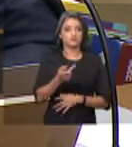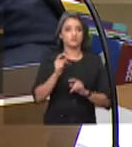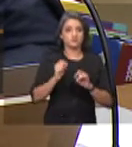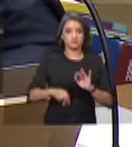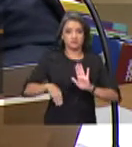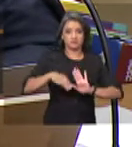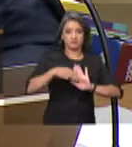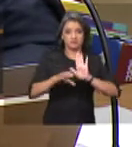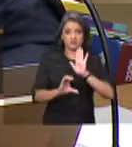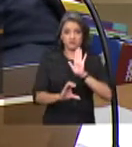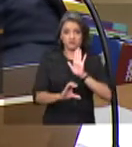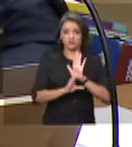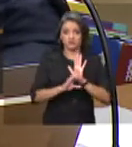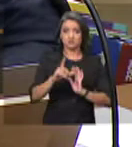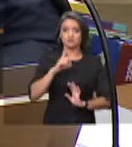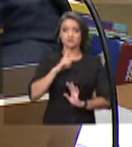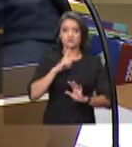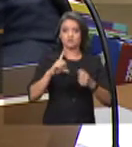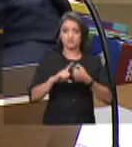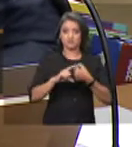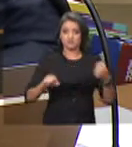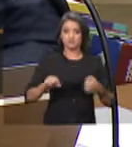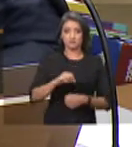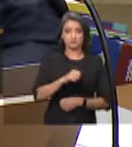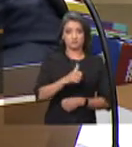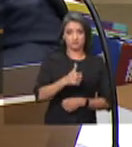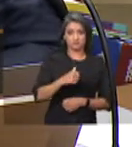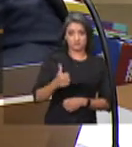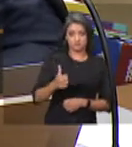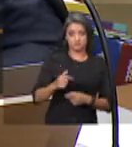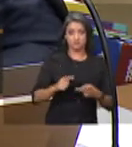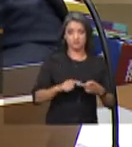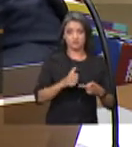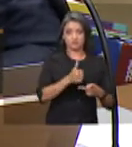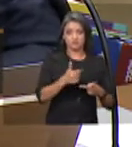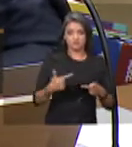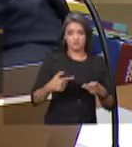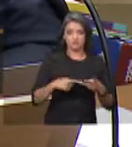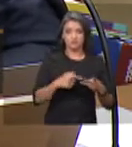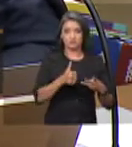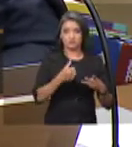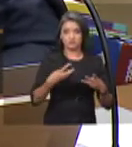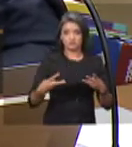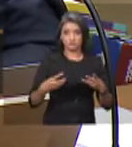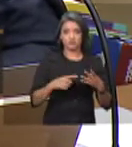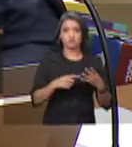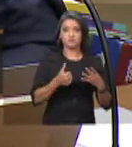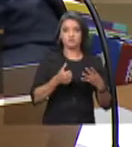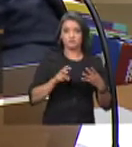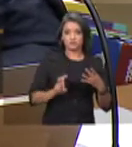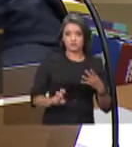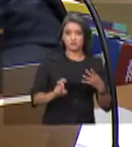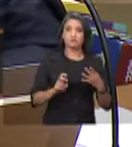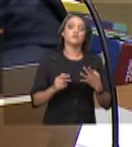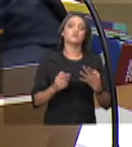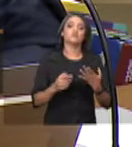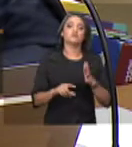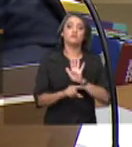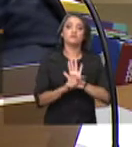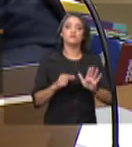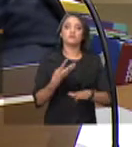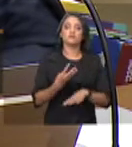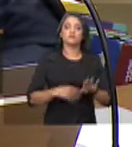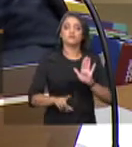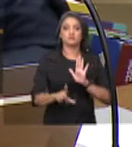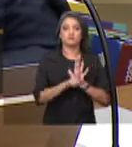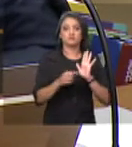cautelar está baseada nos artigos 11 12 13 e 15 caput para quarto